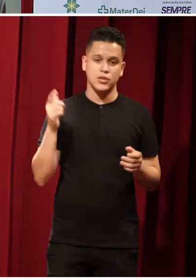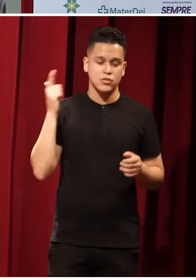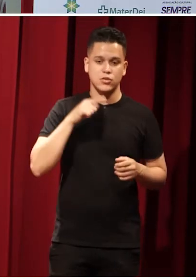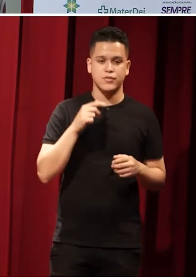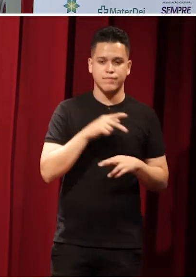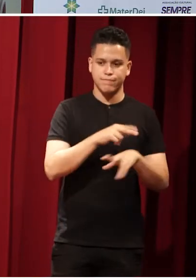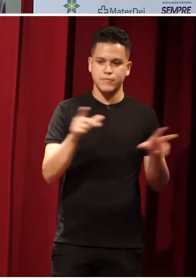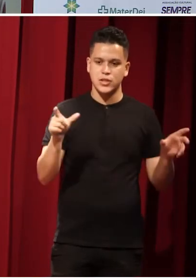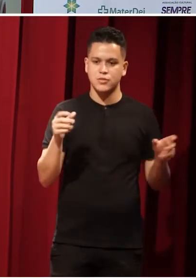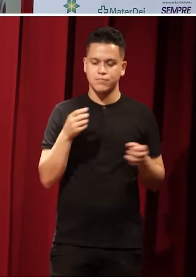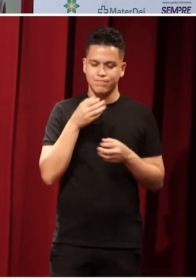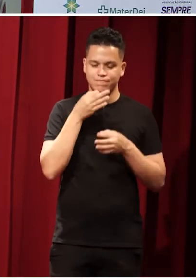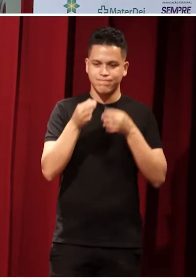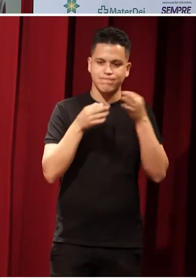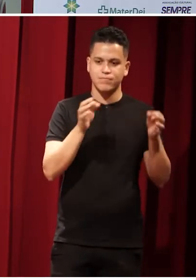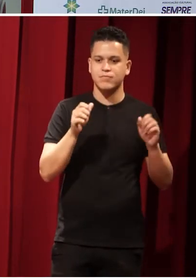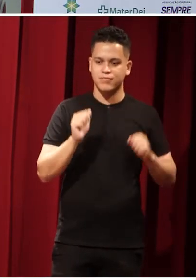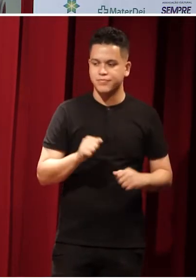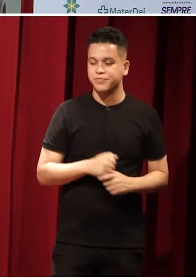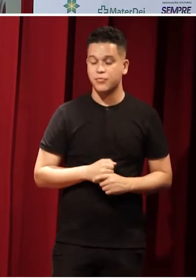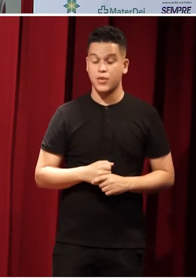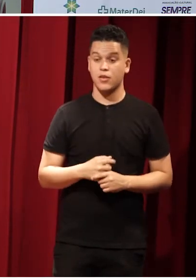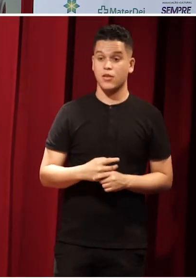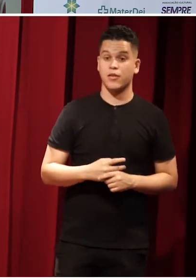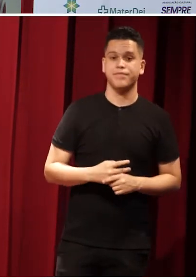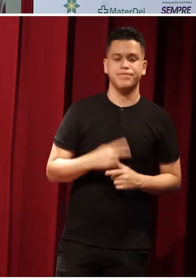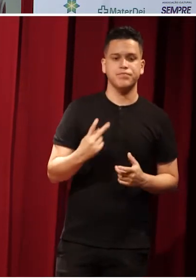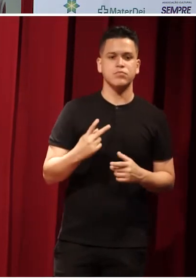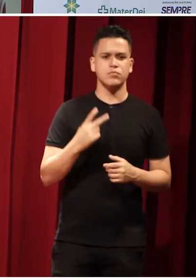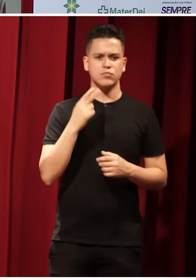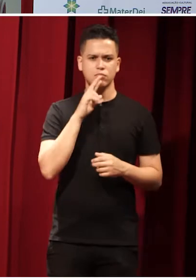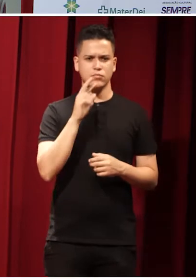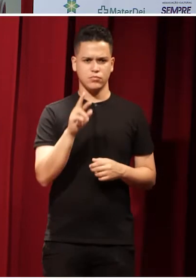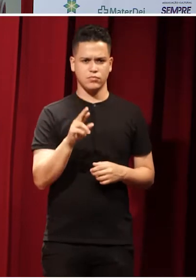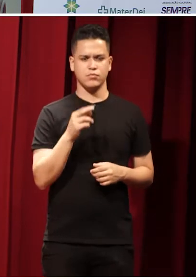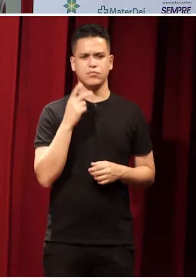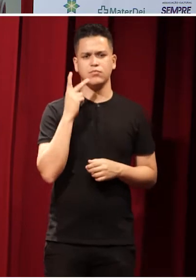perguntar. importantes no que você falou me vieram